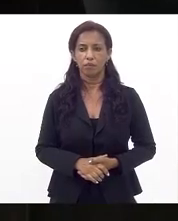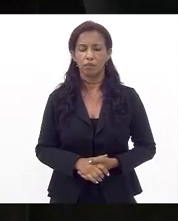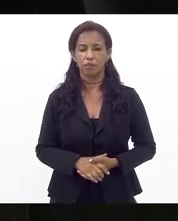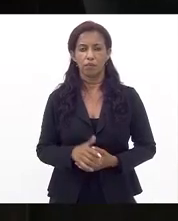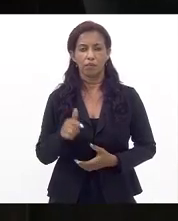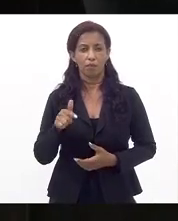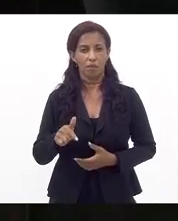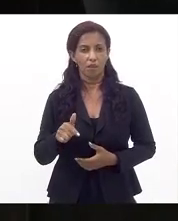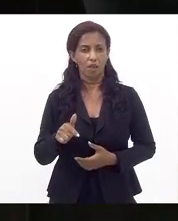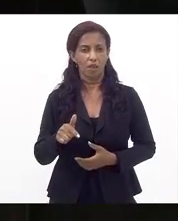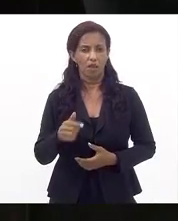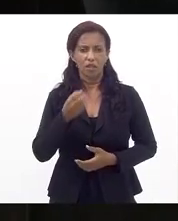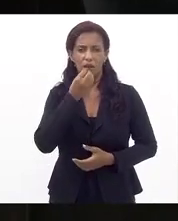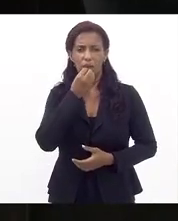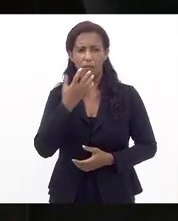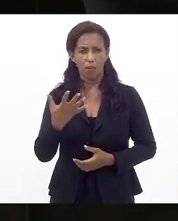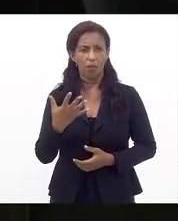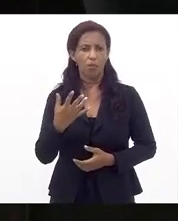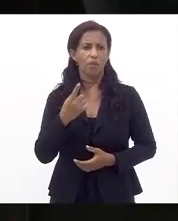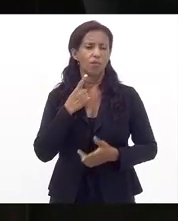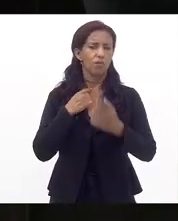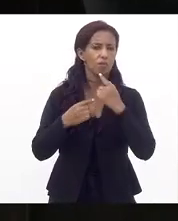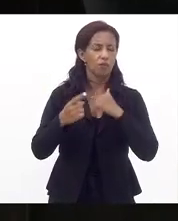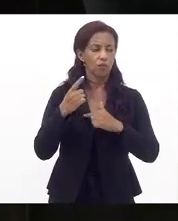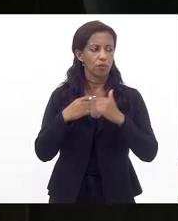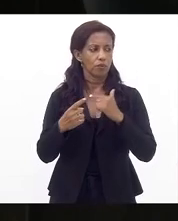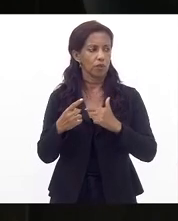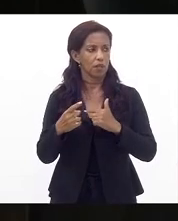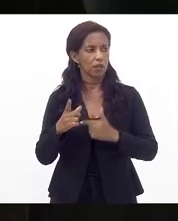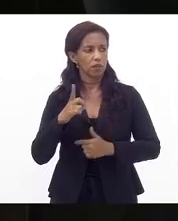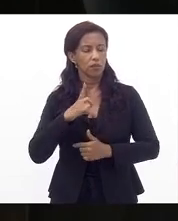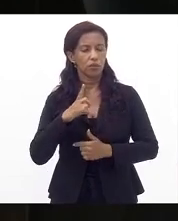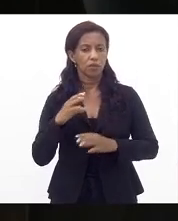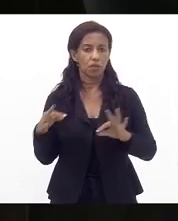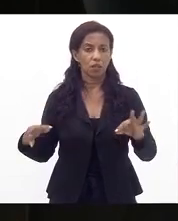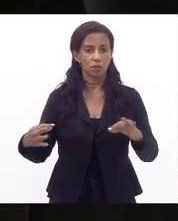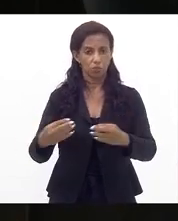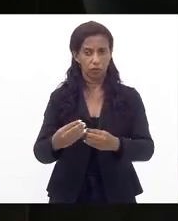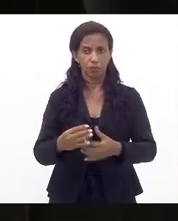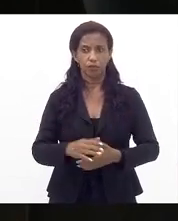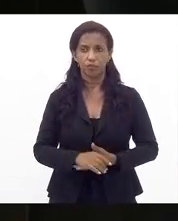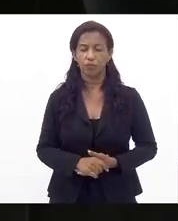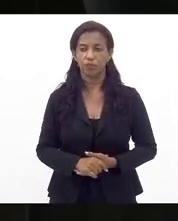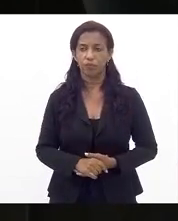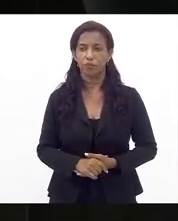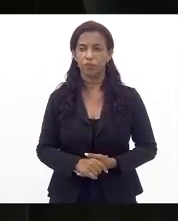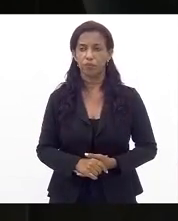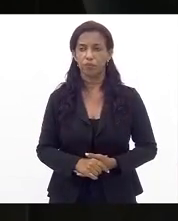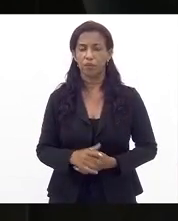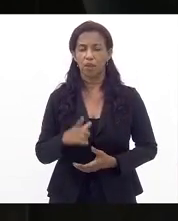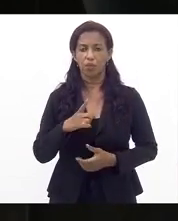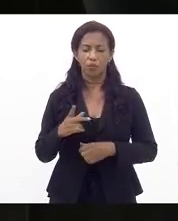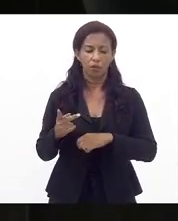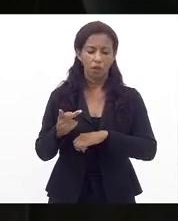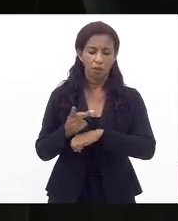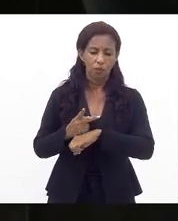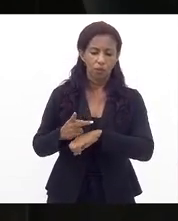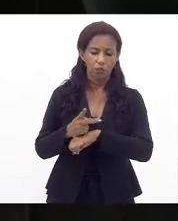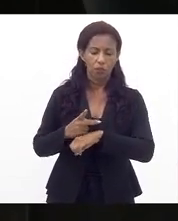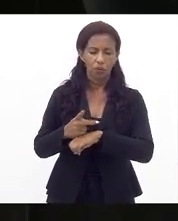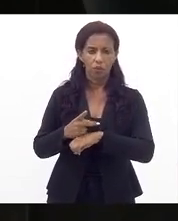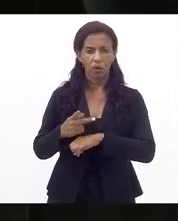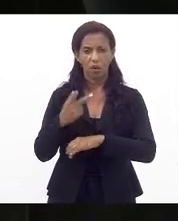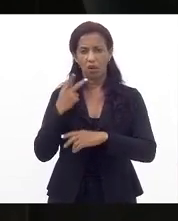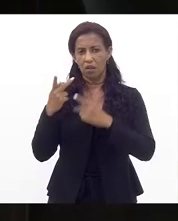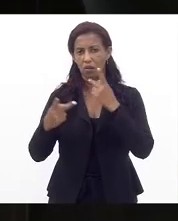essa capa de Boa Vontade Tá existindo em todos eu não tenho procurado não me